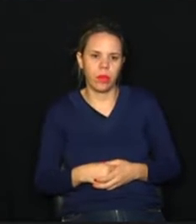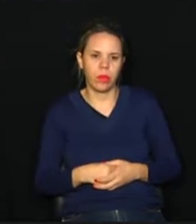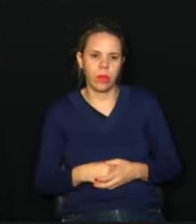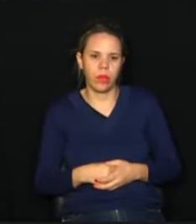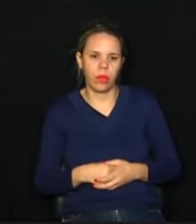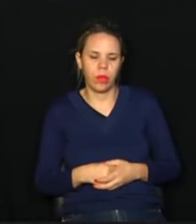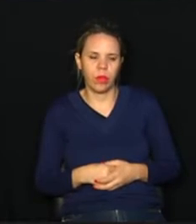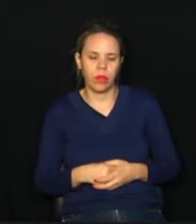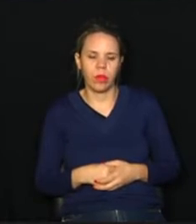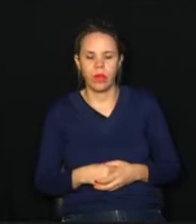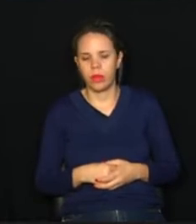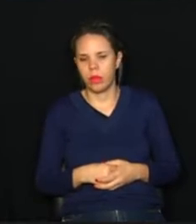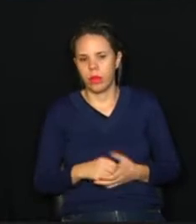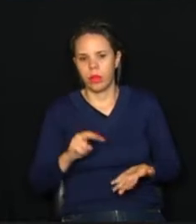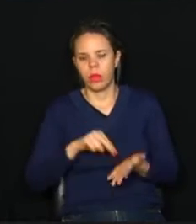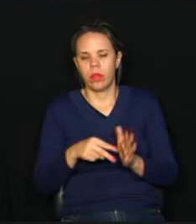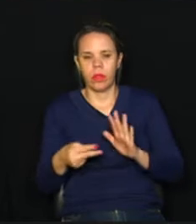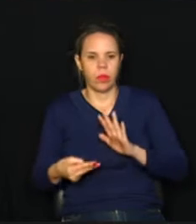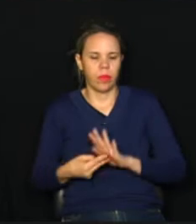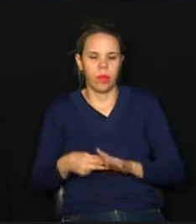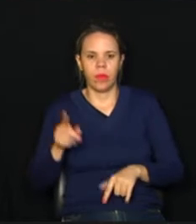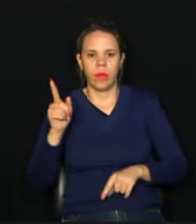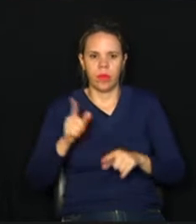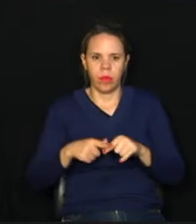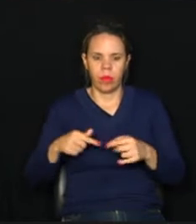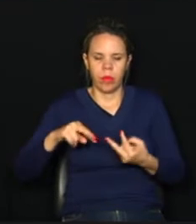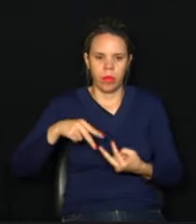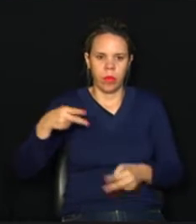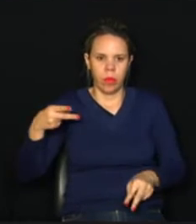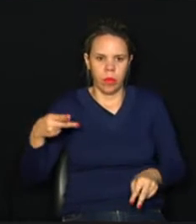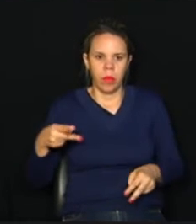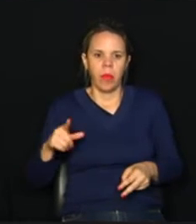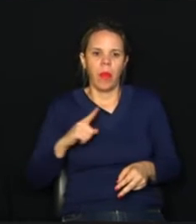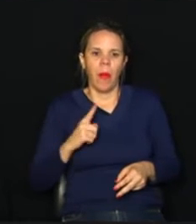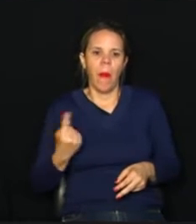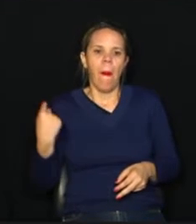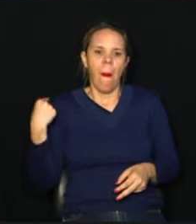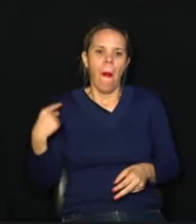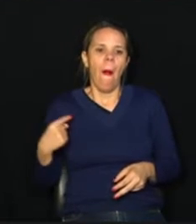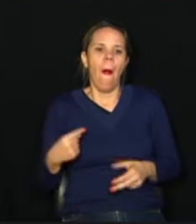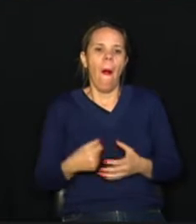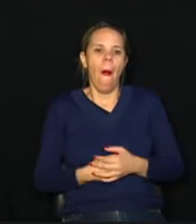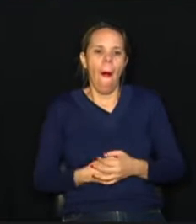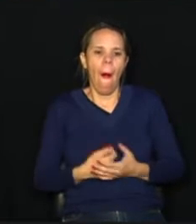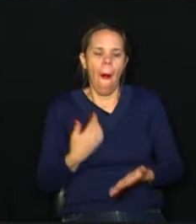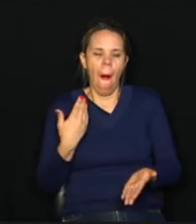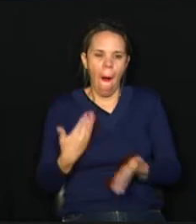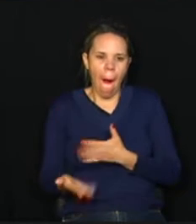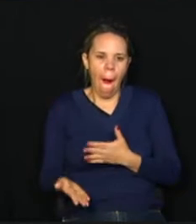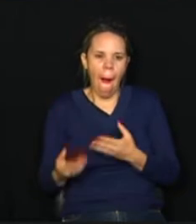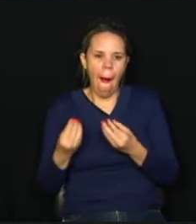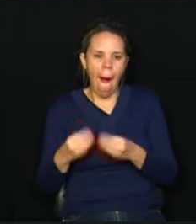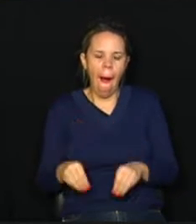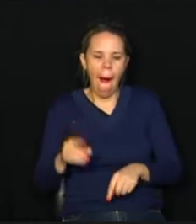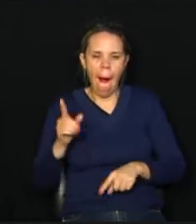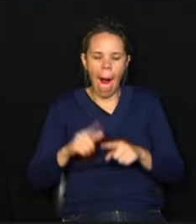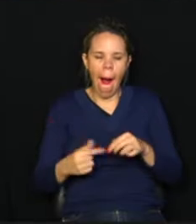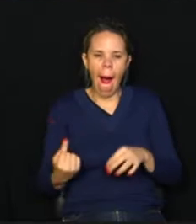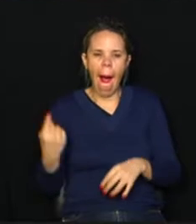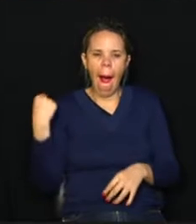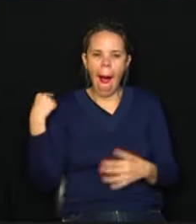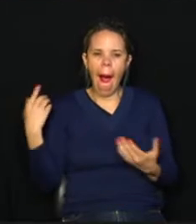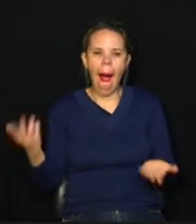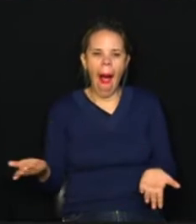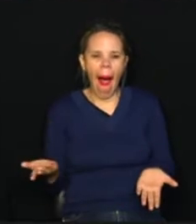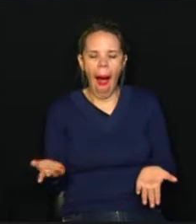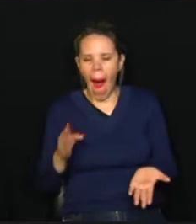Isso demanda o quê? Material genético, que houve já uma erosão, uma perda desse material genético